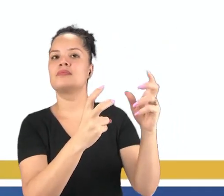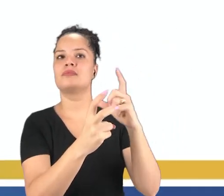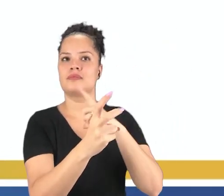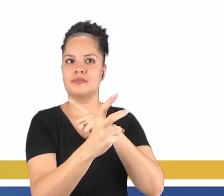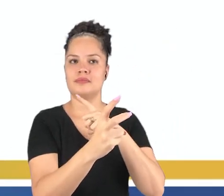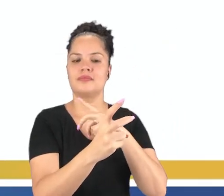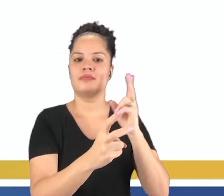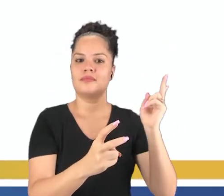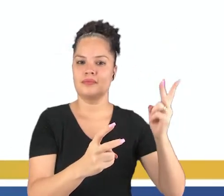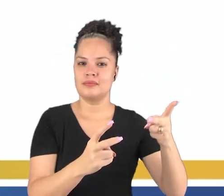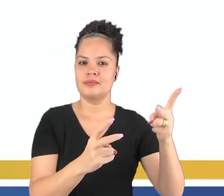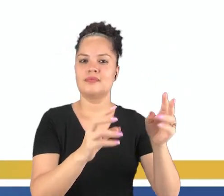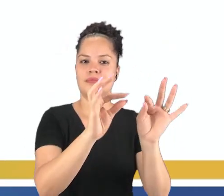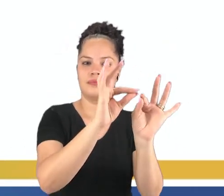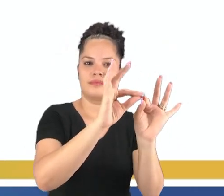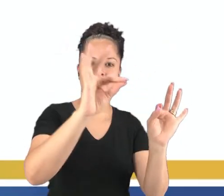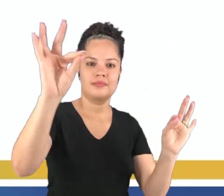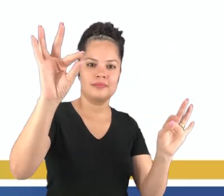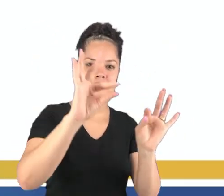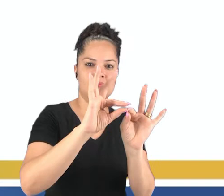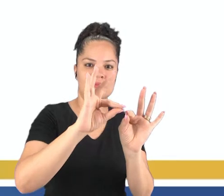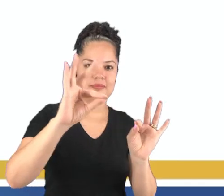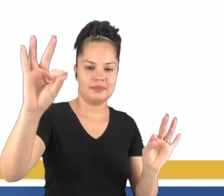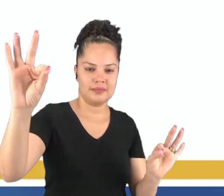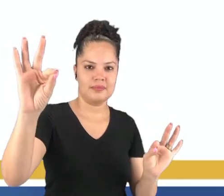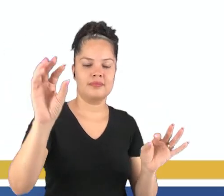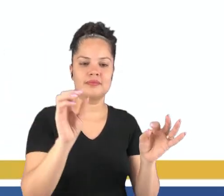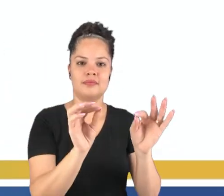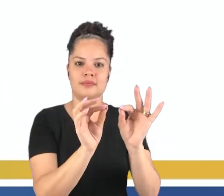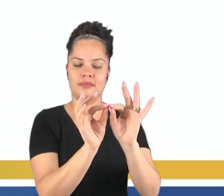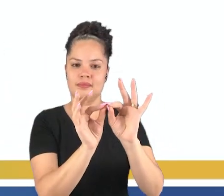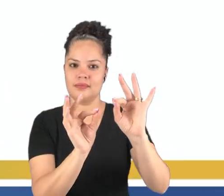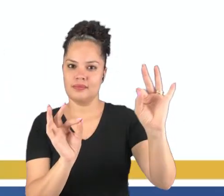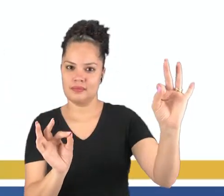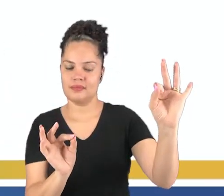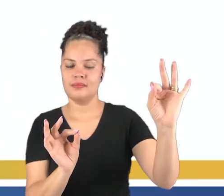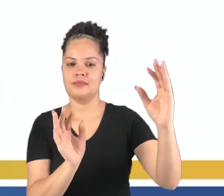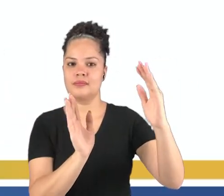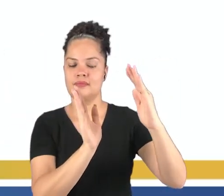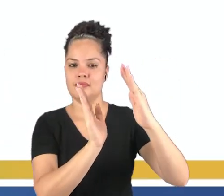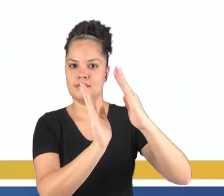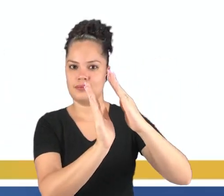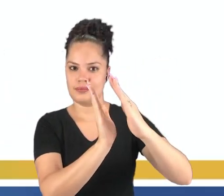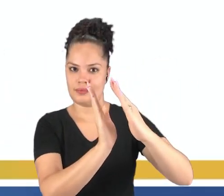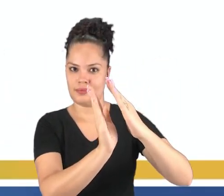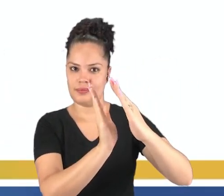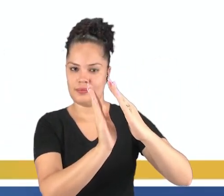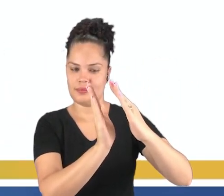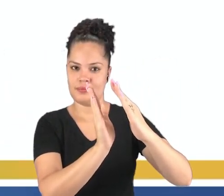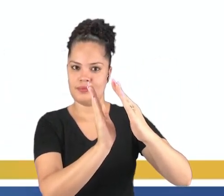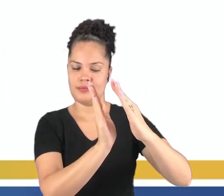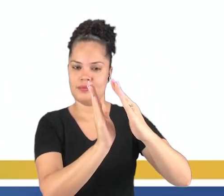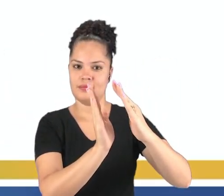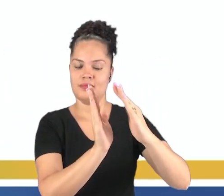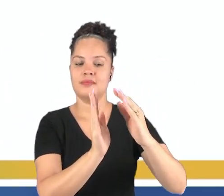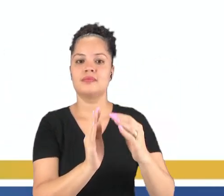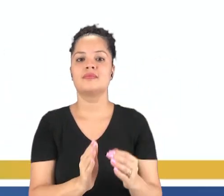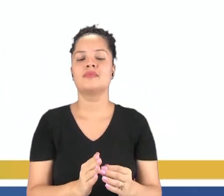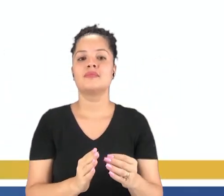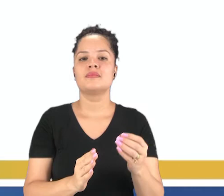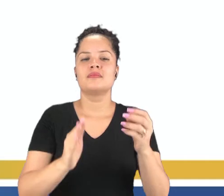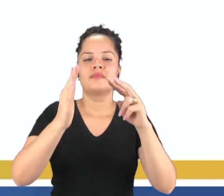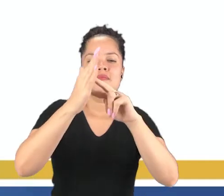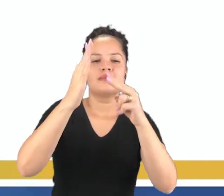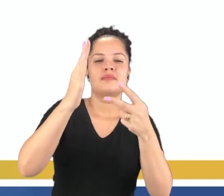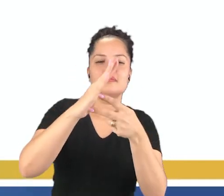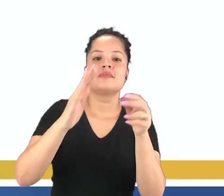temos sempre a mesma distância, né? Separando as retas. Ou seja, essa é a definição de quê? Retas que estão lado a lado não